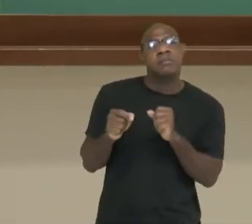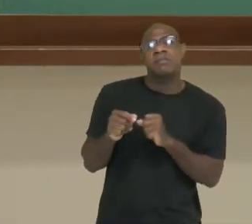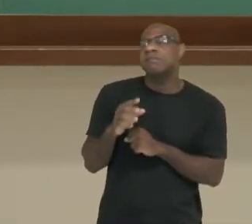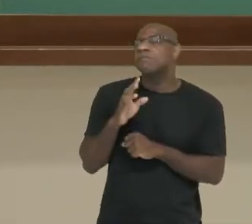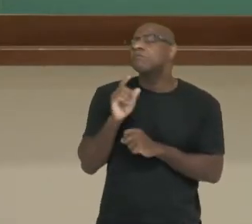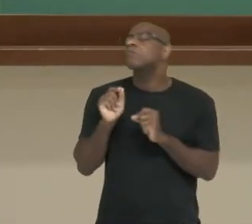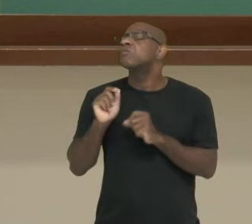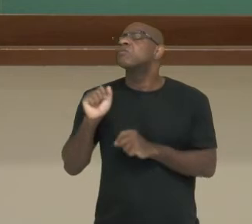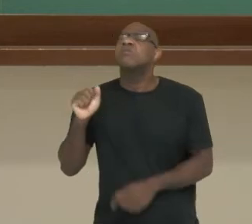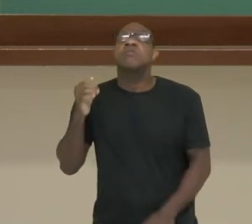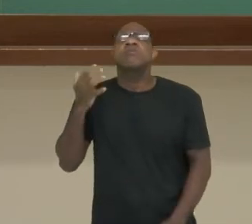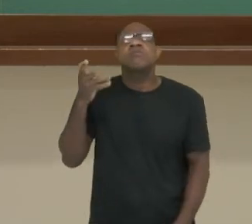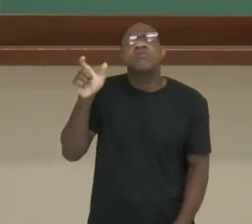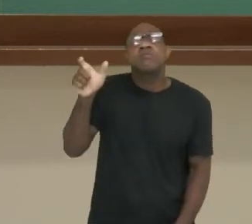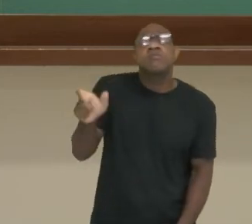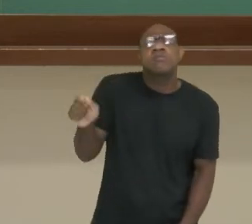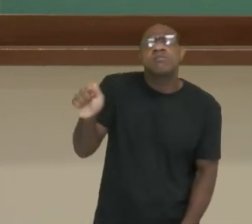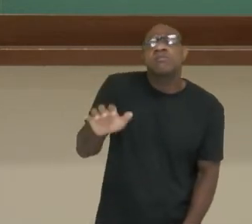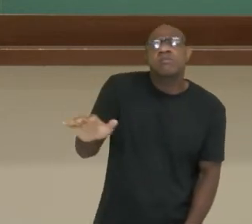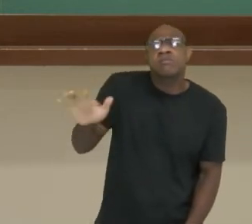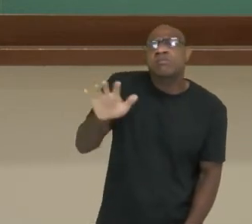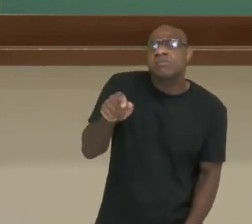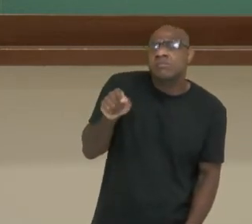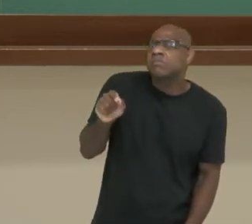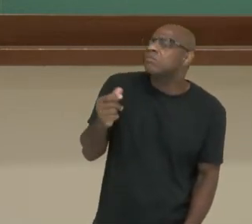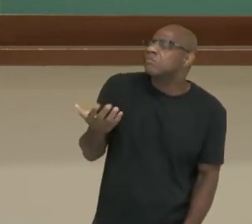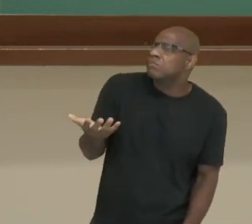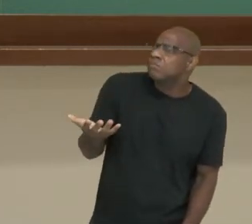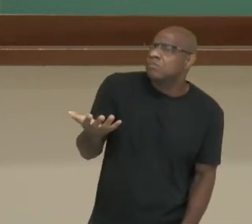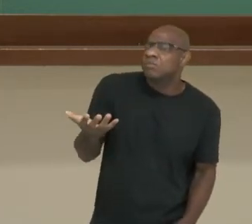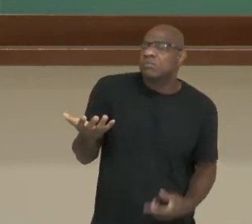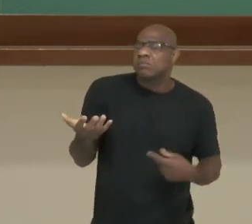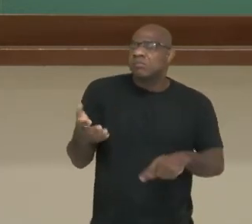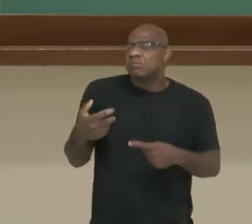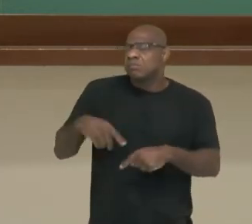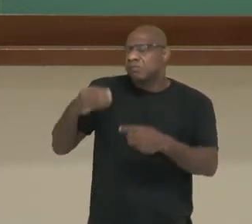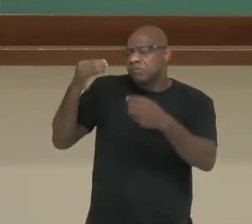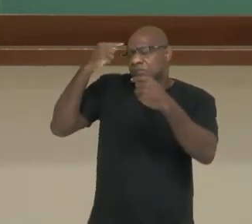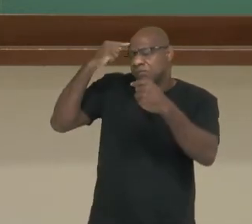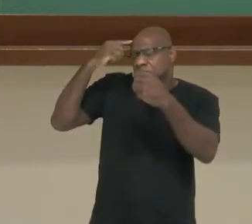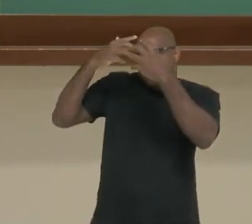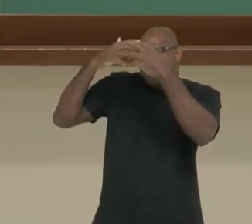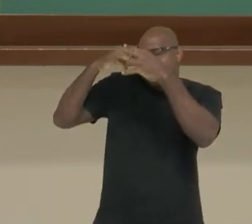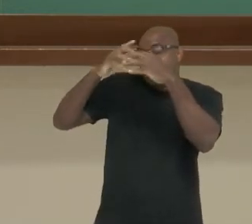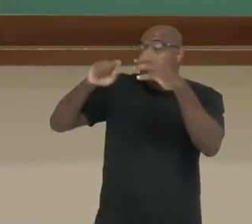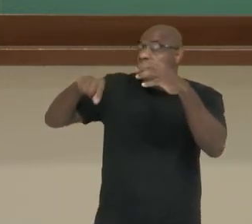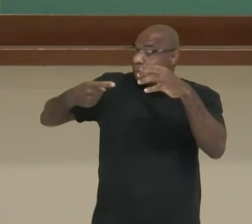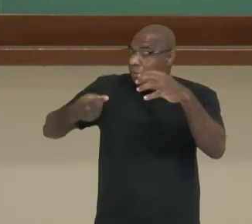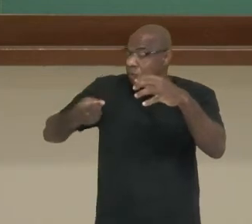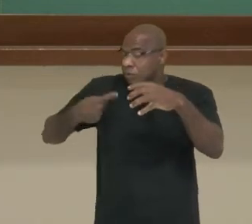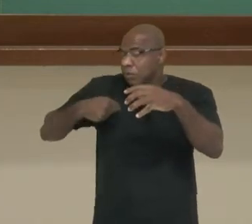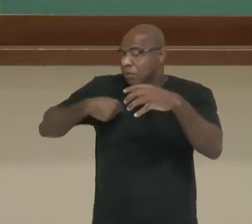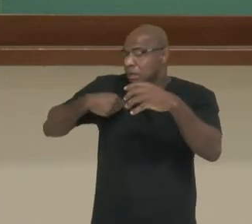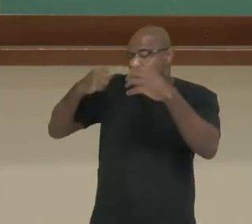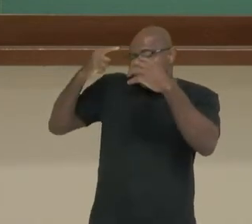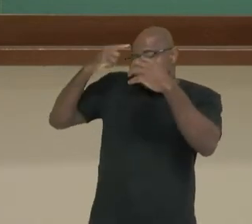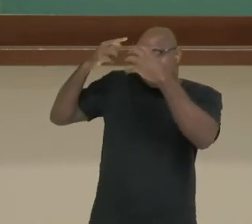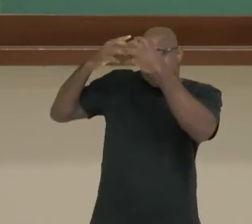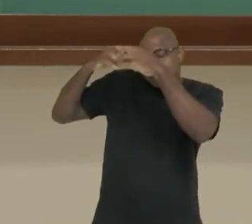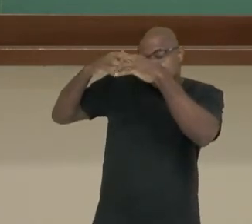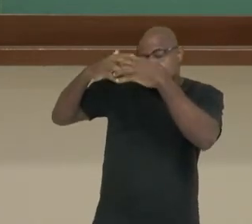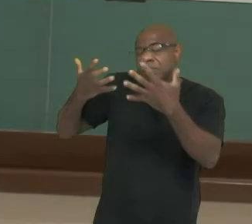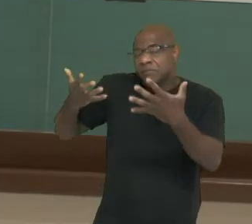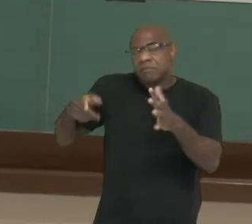está acontecendo, né, naquela cena, para daí trazer a reflexão, o debate e como solucionar as